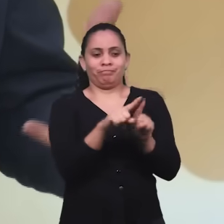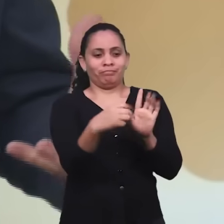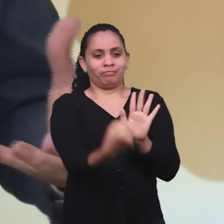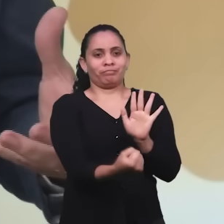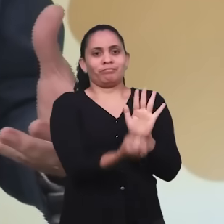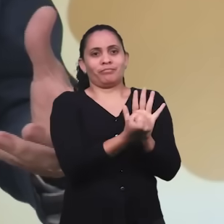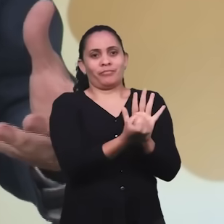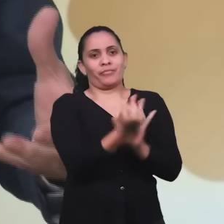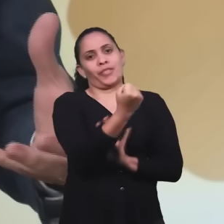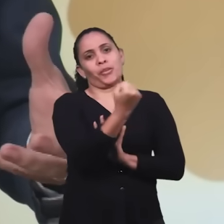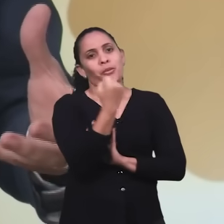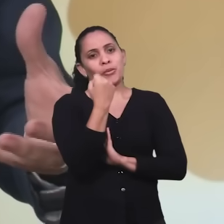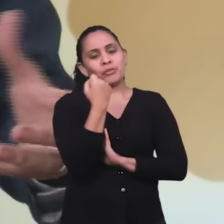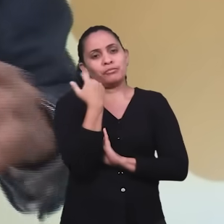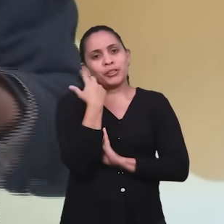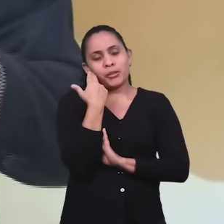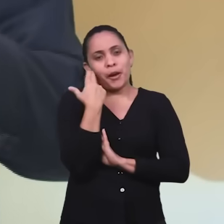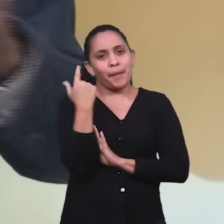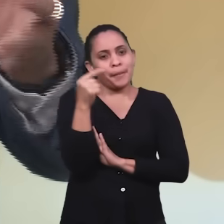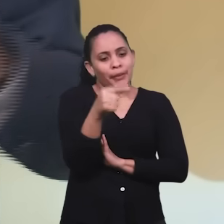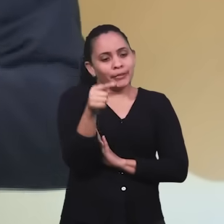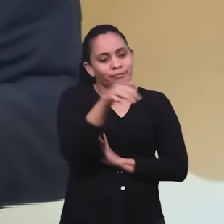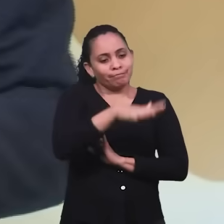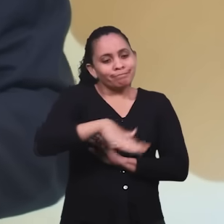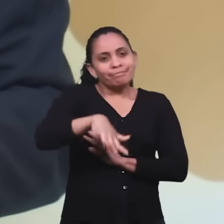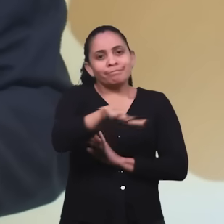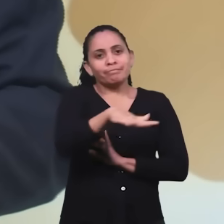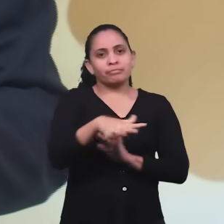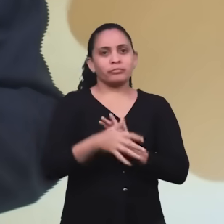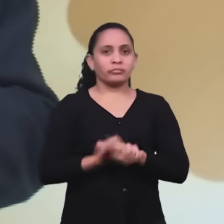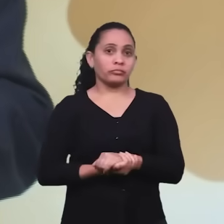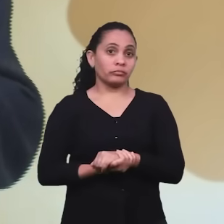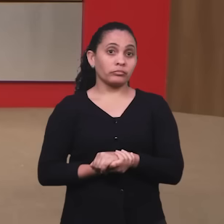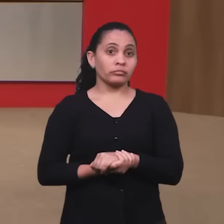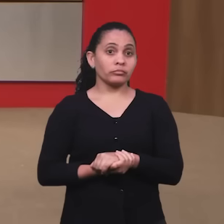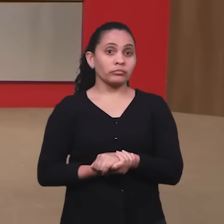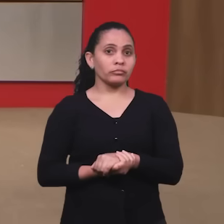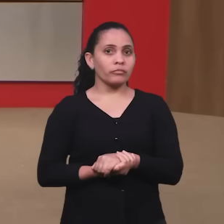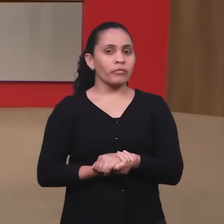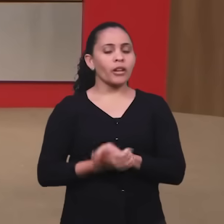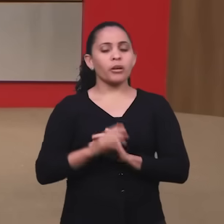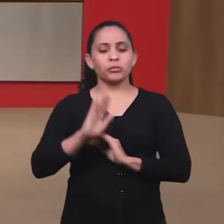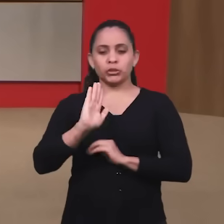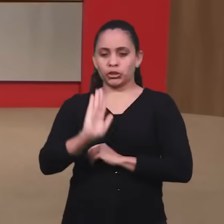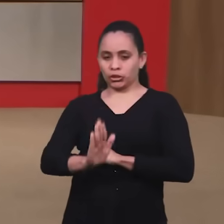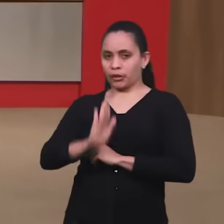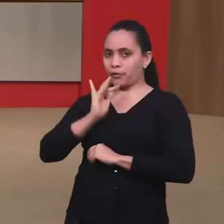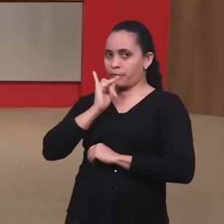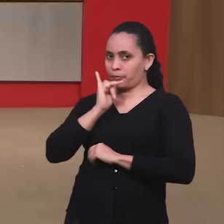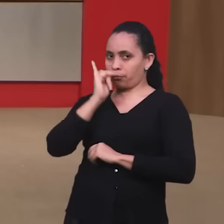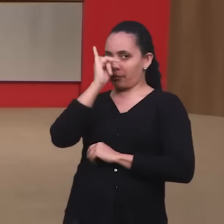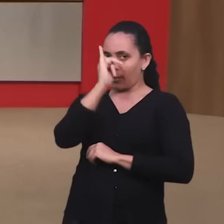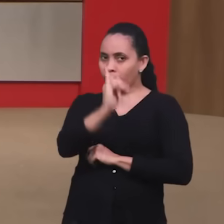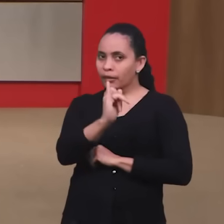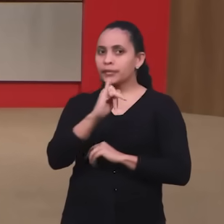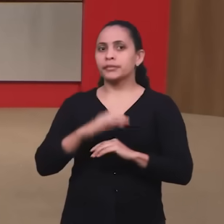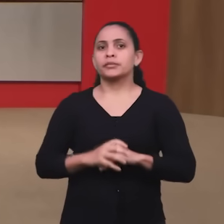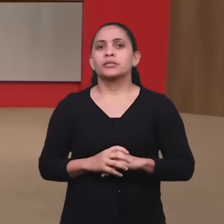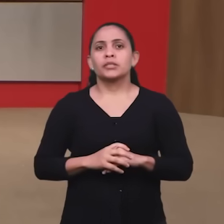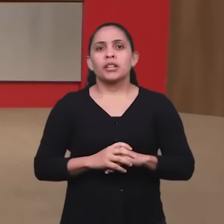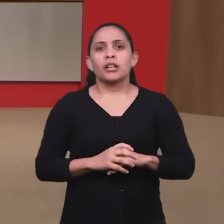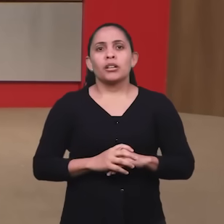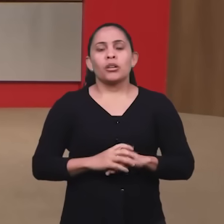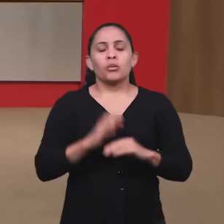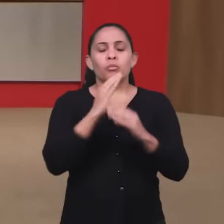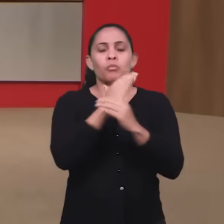que marcou naturalmente toda aquela população. Como eu mencionei,